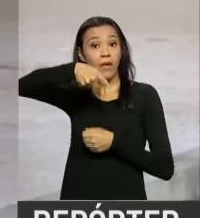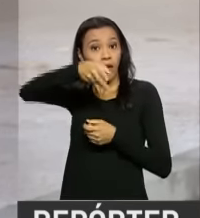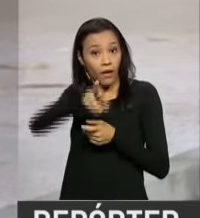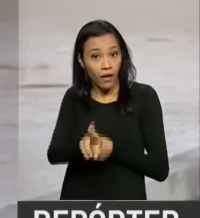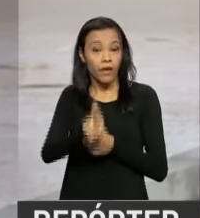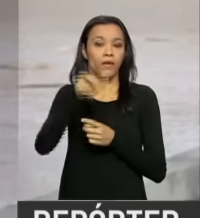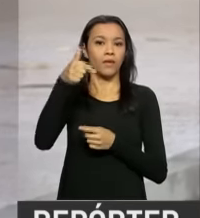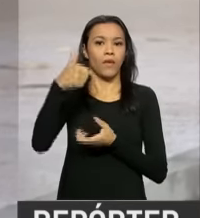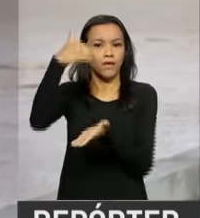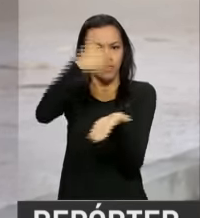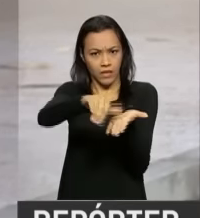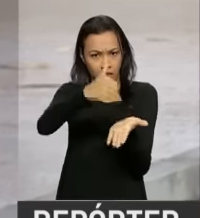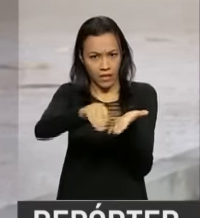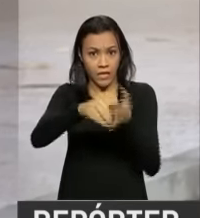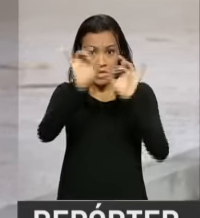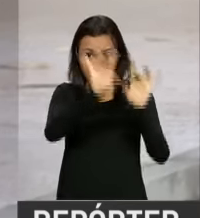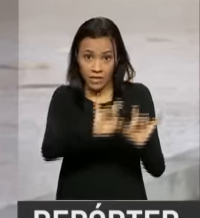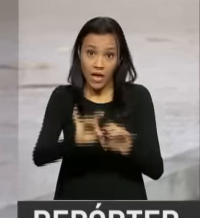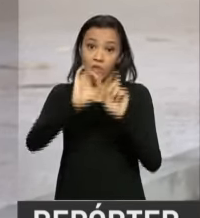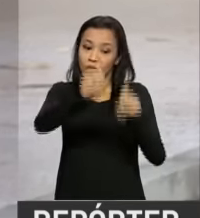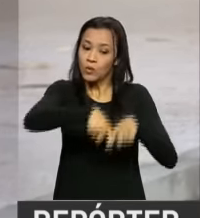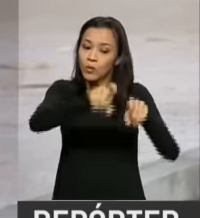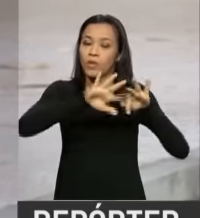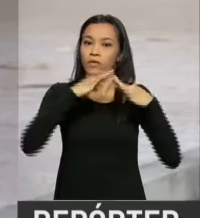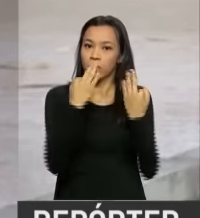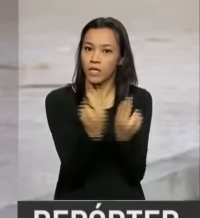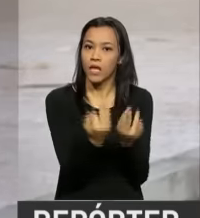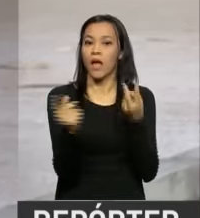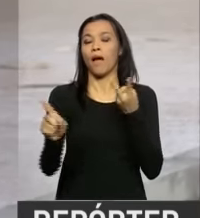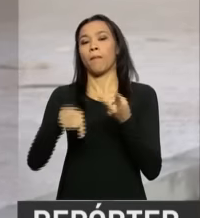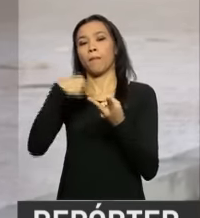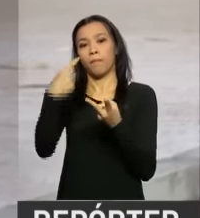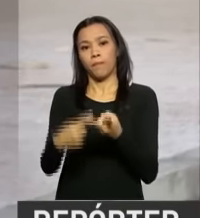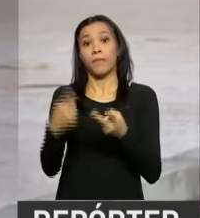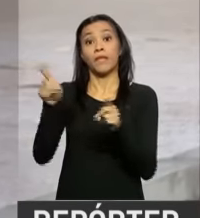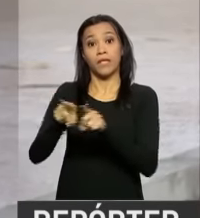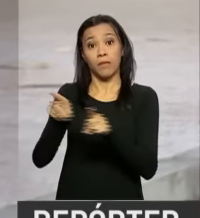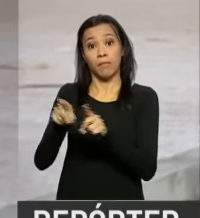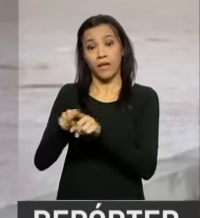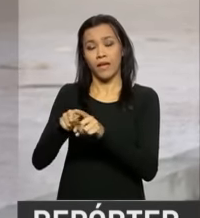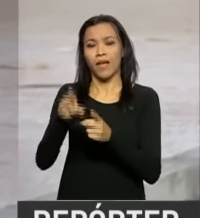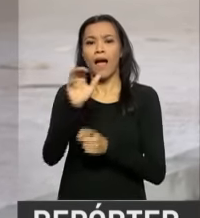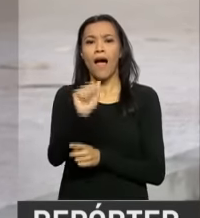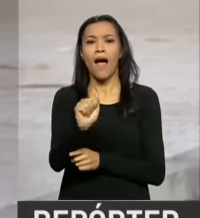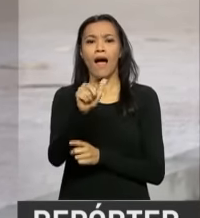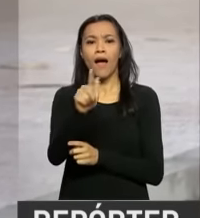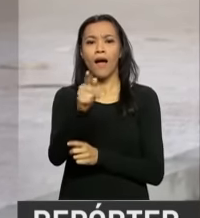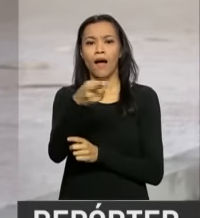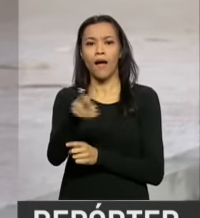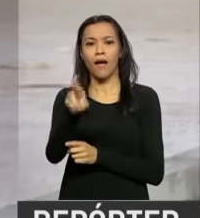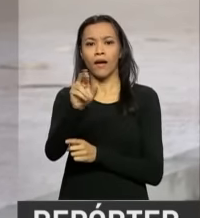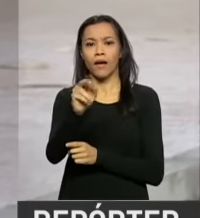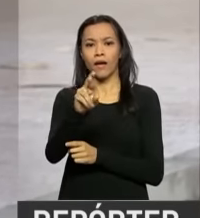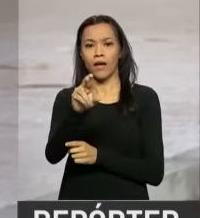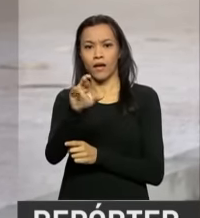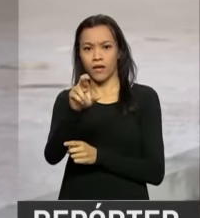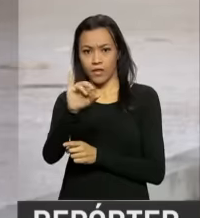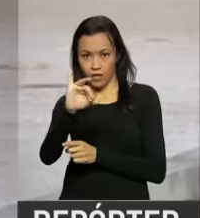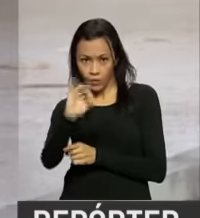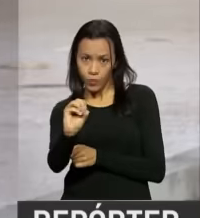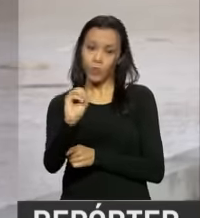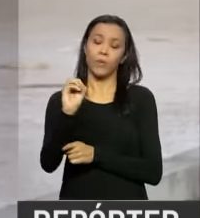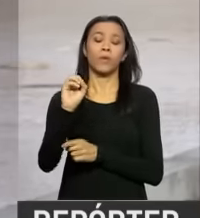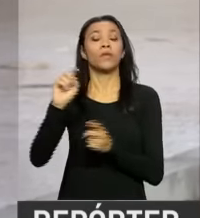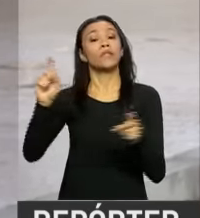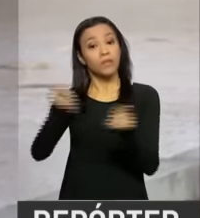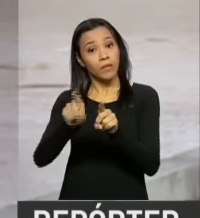a Secretaria Especial de Agricultura Familiar e do Desenvolvimento Agrário e as Secretarias de Reordenamento Agrário,